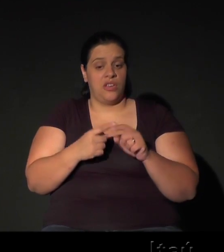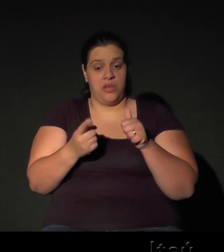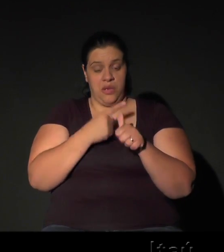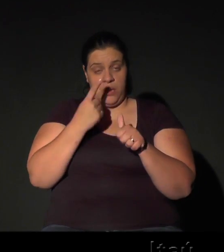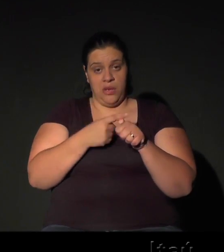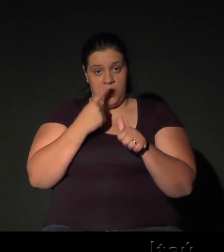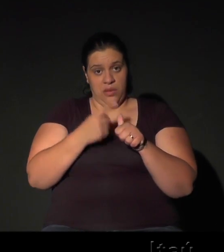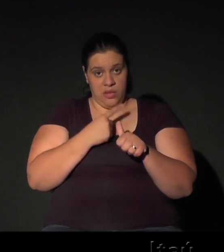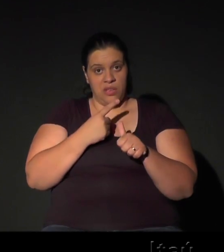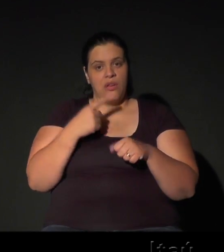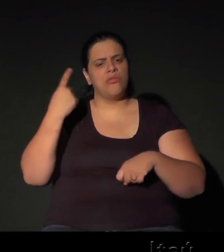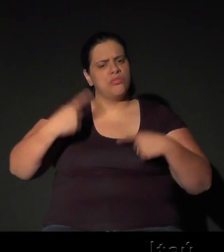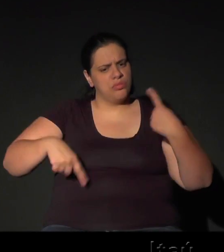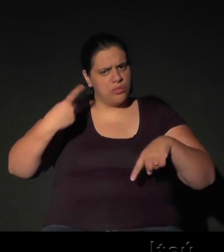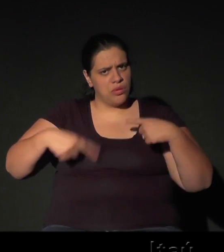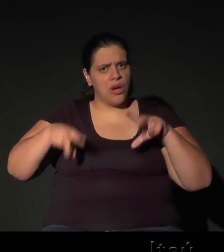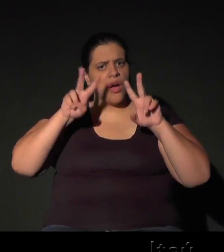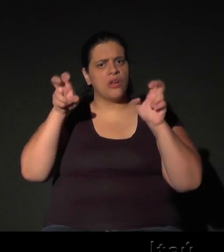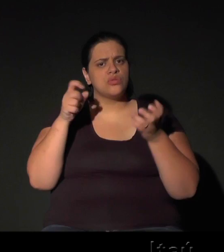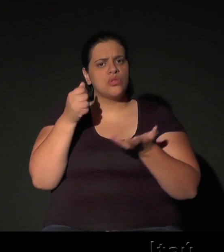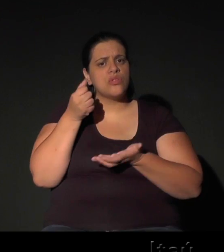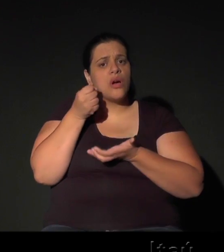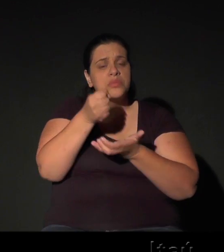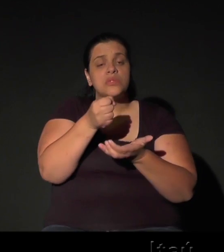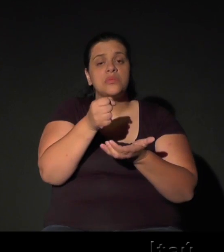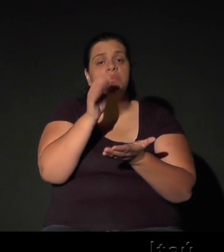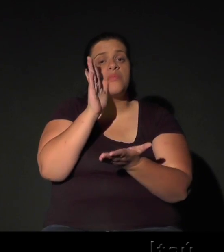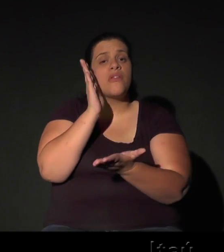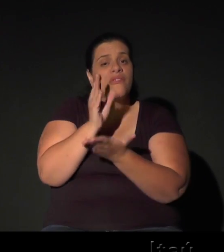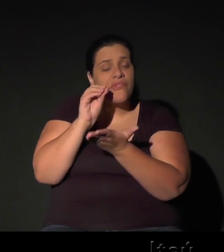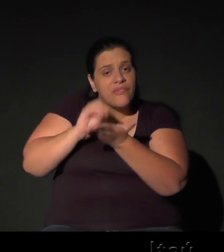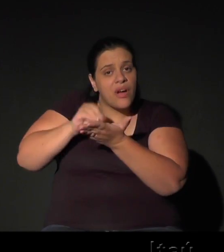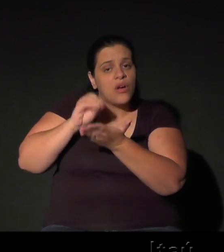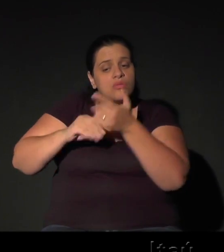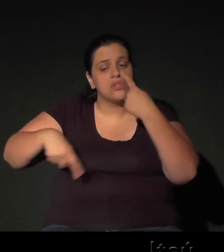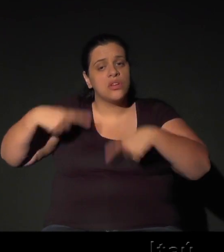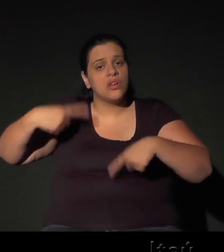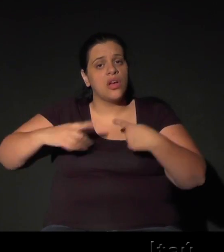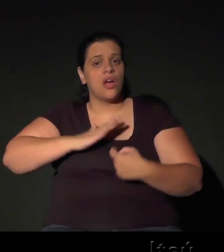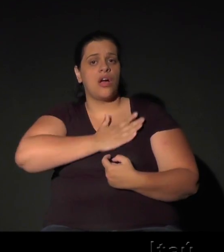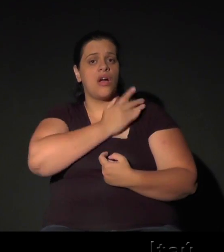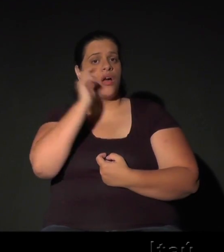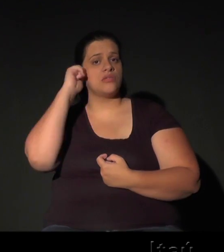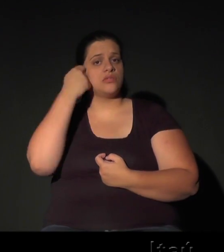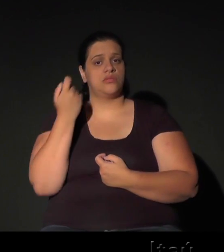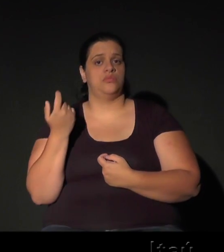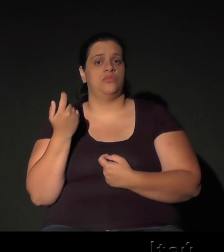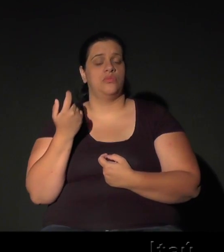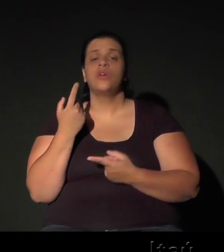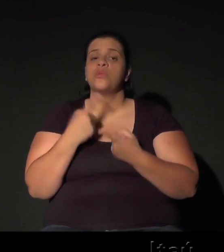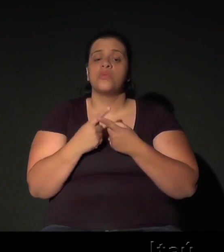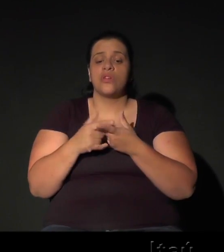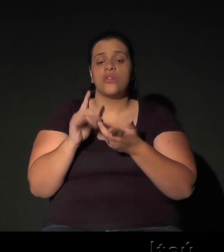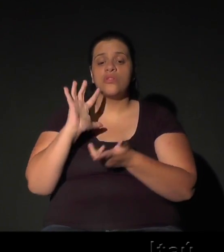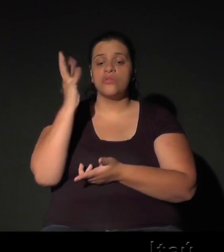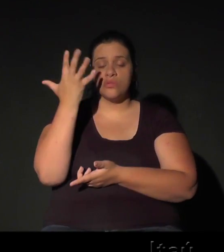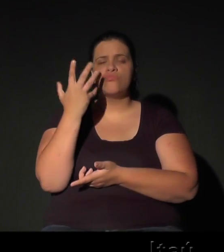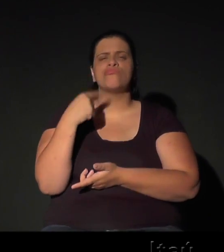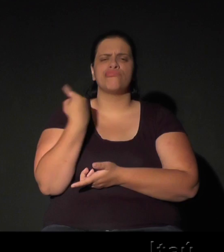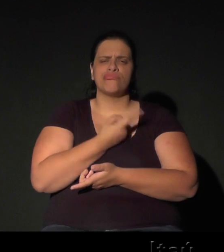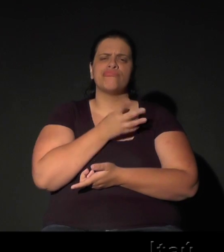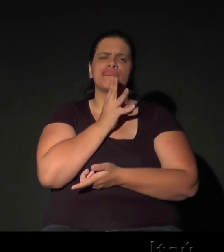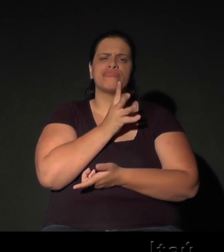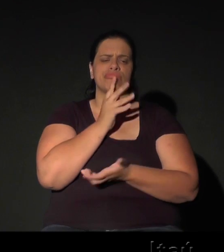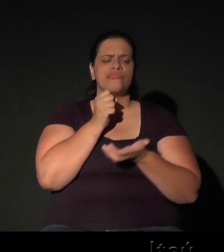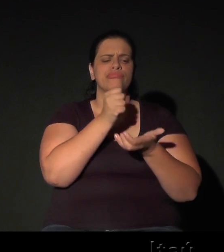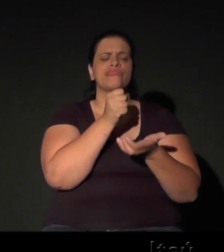primeiro tá fazendo a discussão do capitalismo sem fazer a discussão do racismo que que acontece a gente entende como o